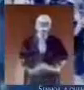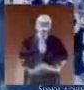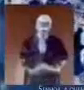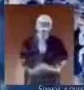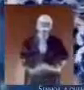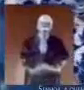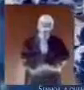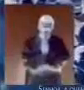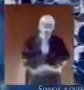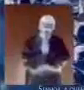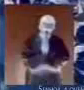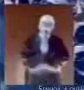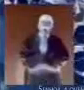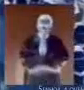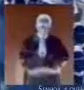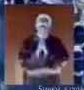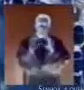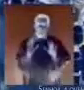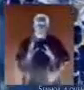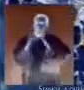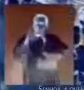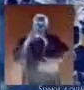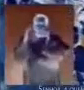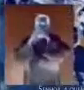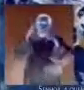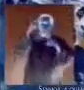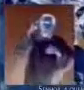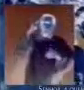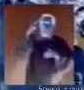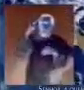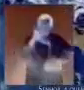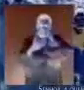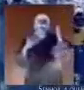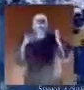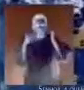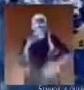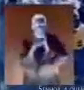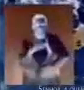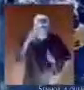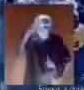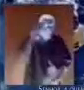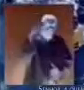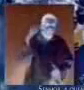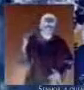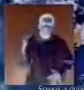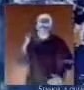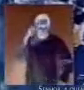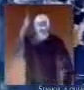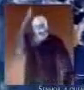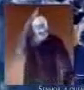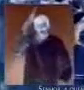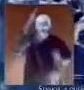a tua imutável e onipotente sabedoria e soberania, ó Espírito Poderoso,